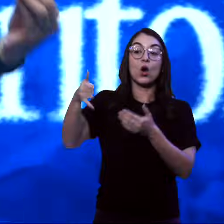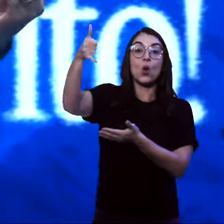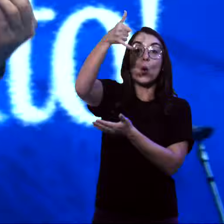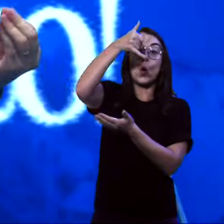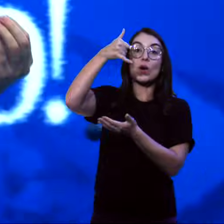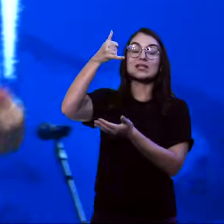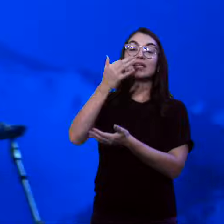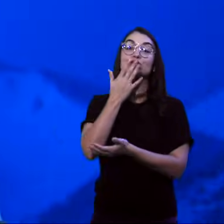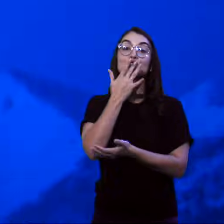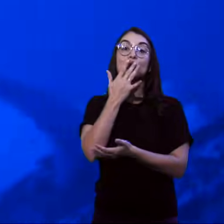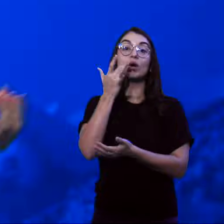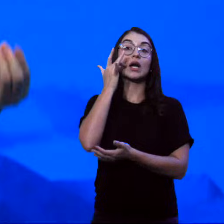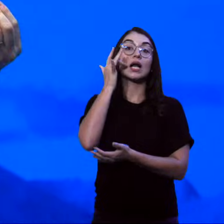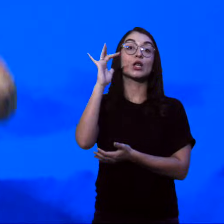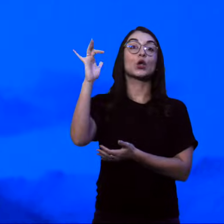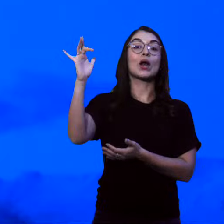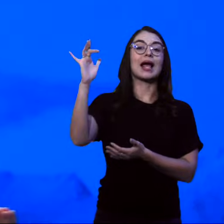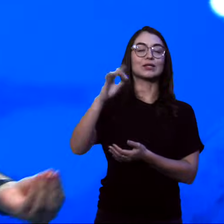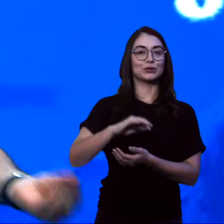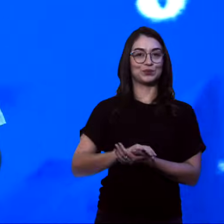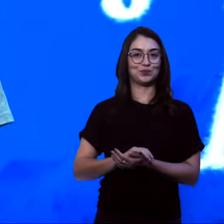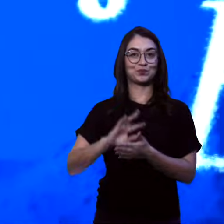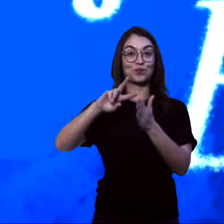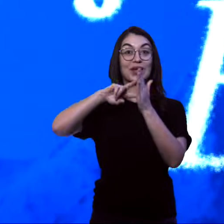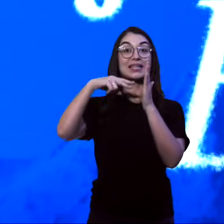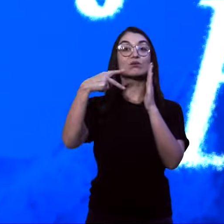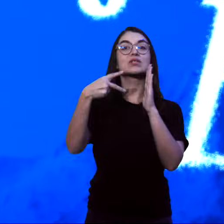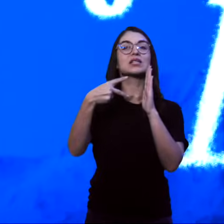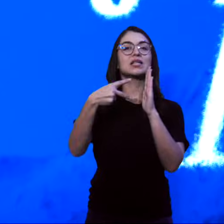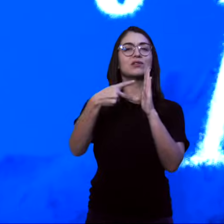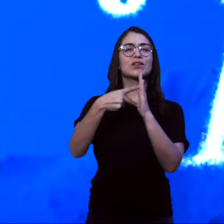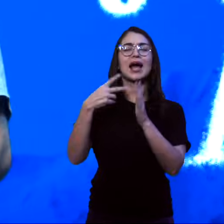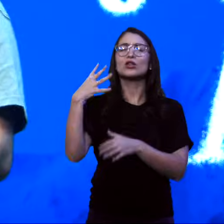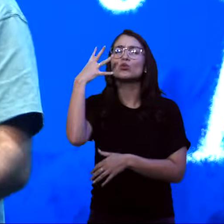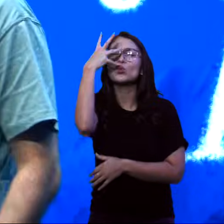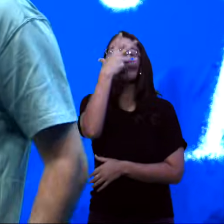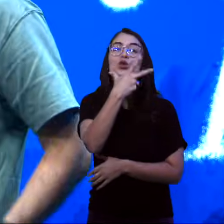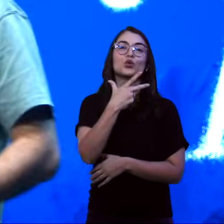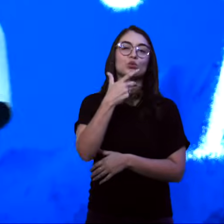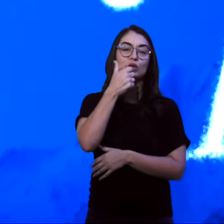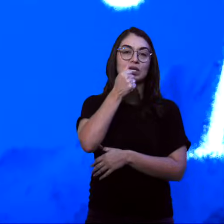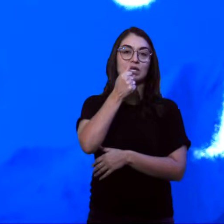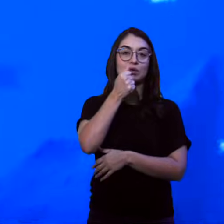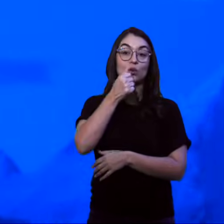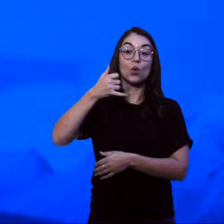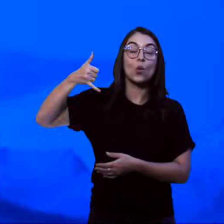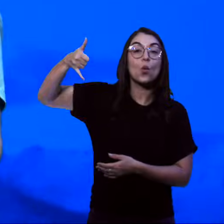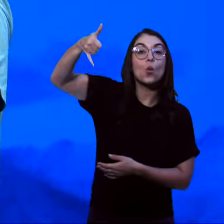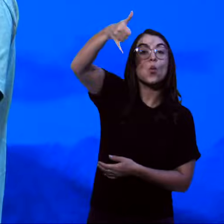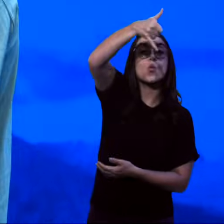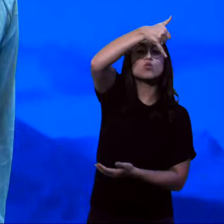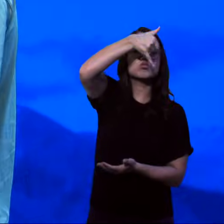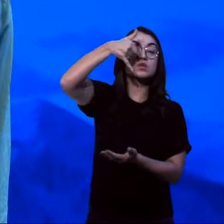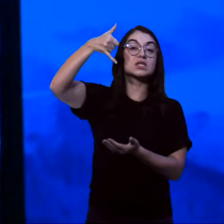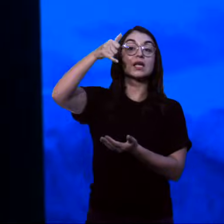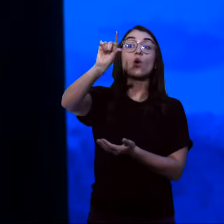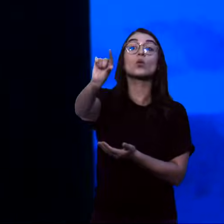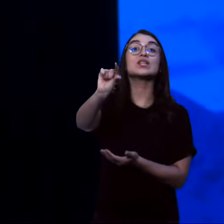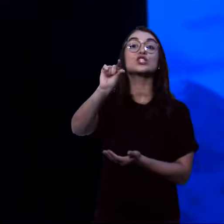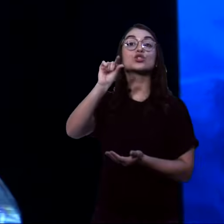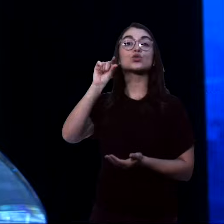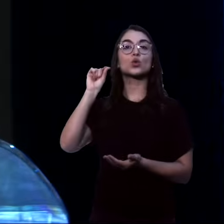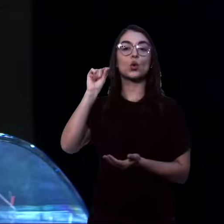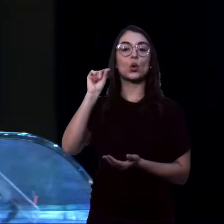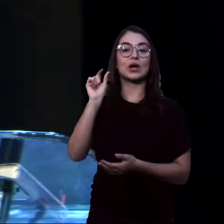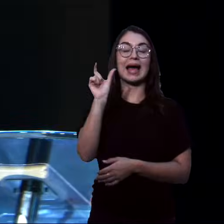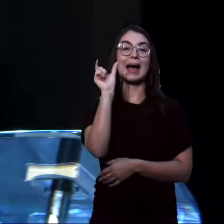um significado muito bonito desde o Antigo até o Novo Testamento. Significa unção, escolha. A